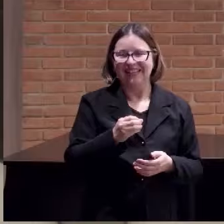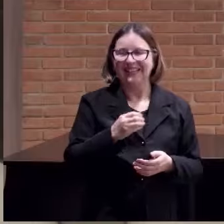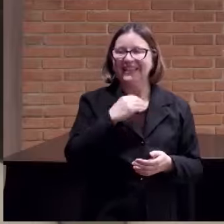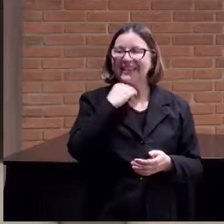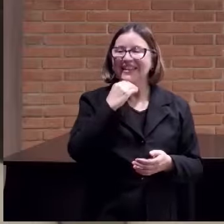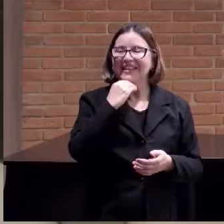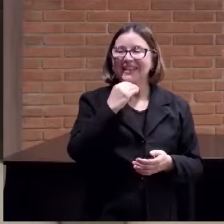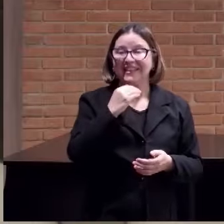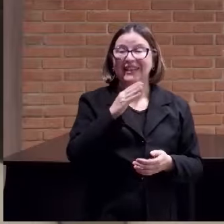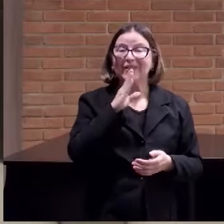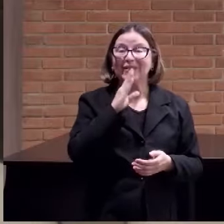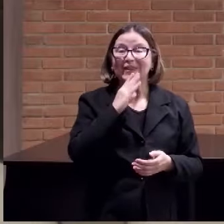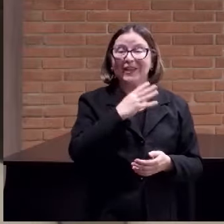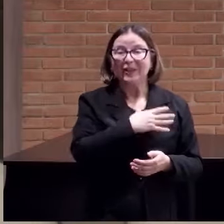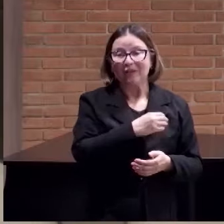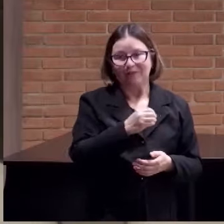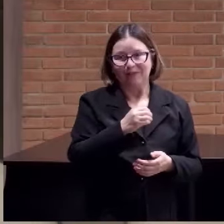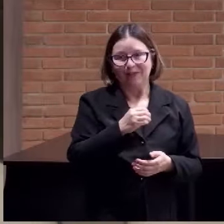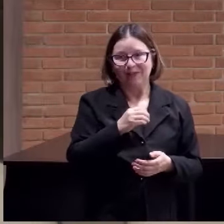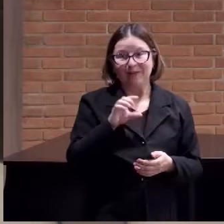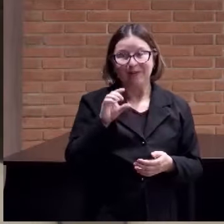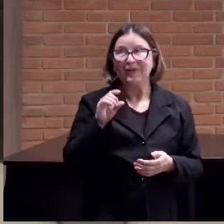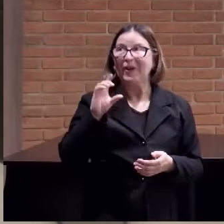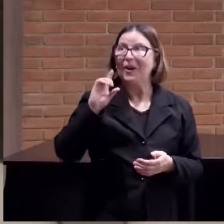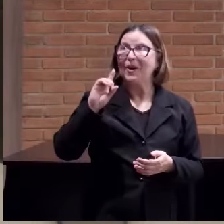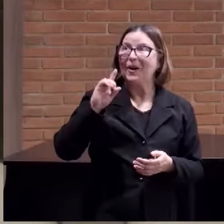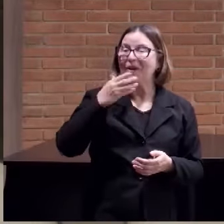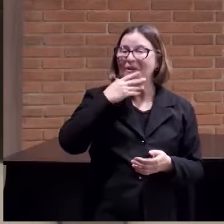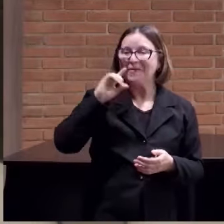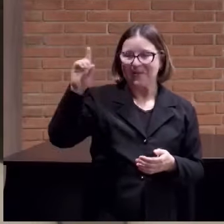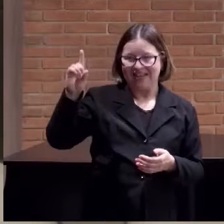o quiser revelar.